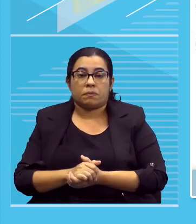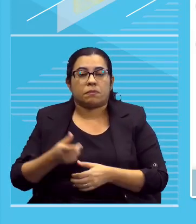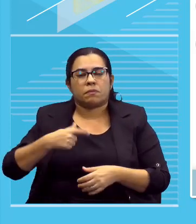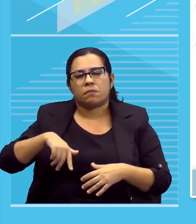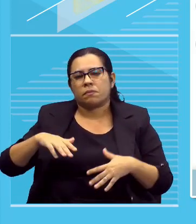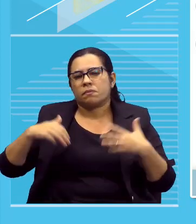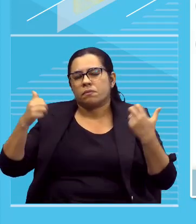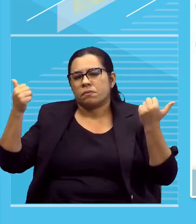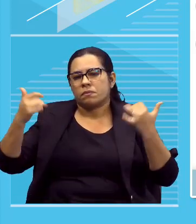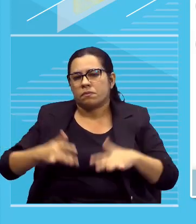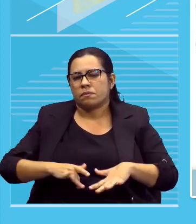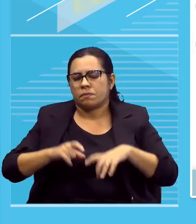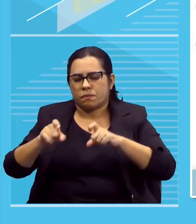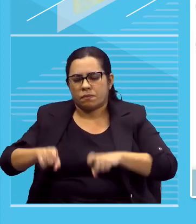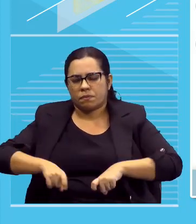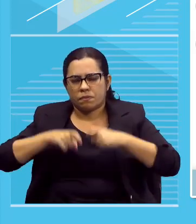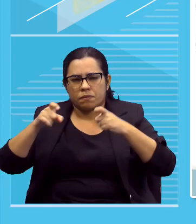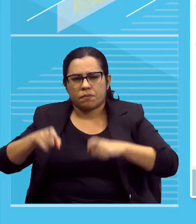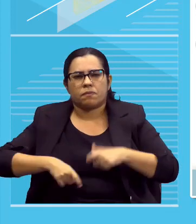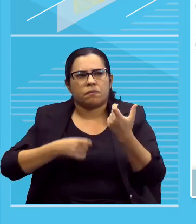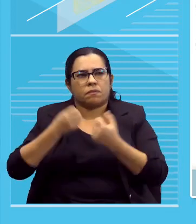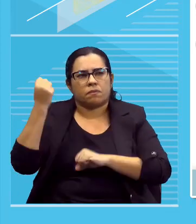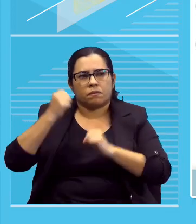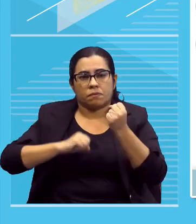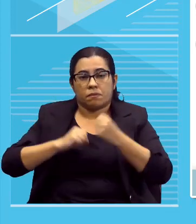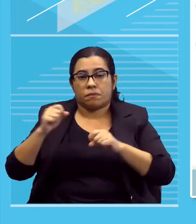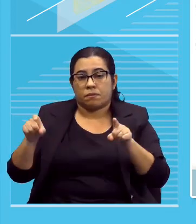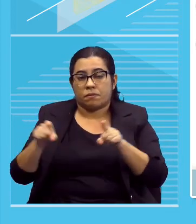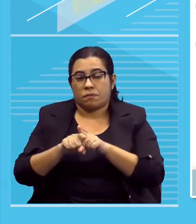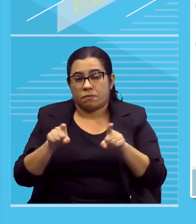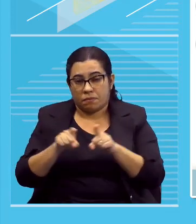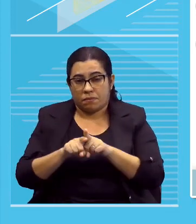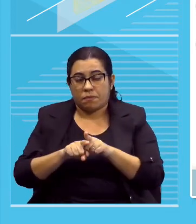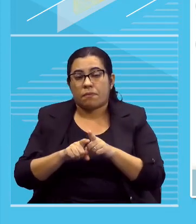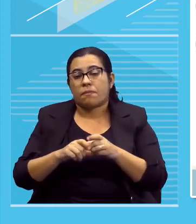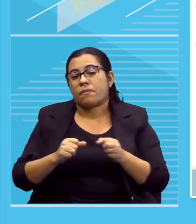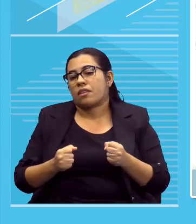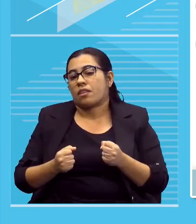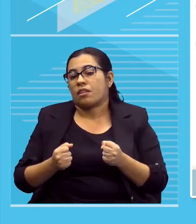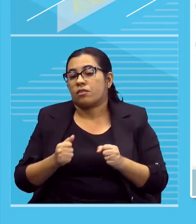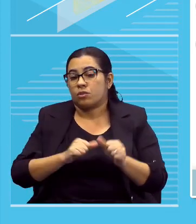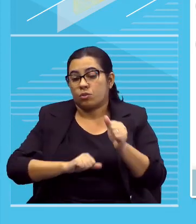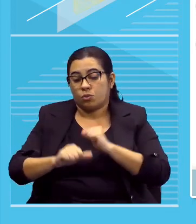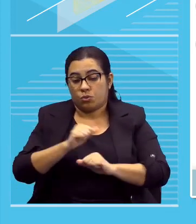a agropecuária ela principalmente depois da modernização